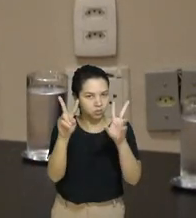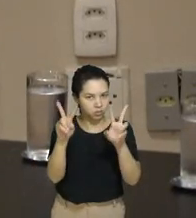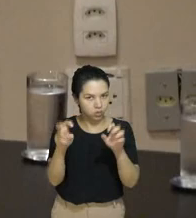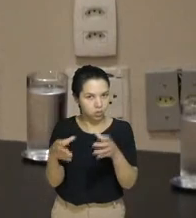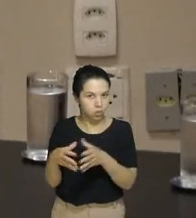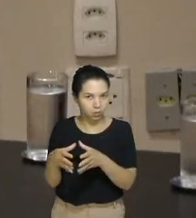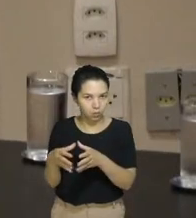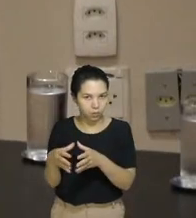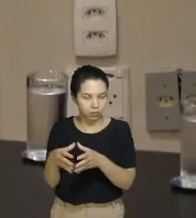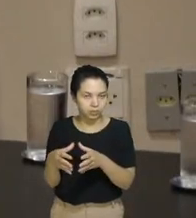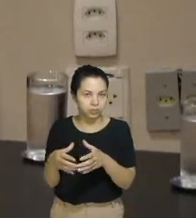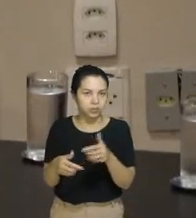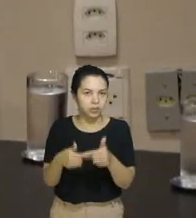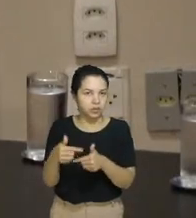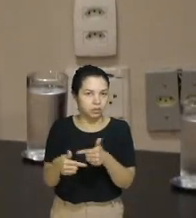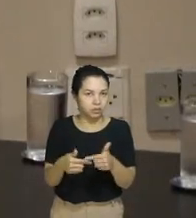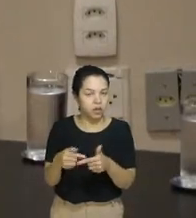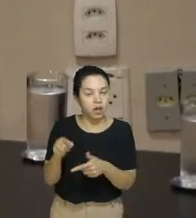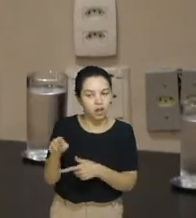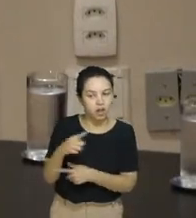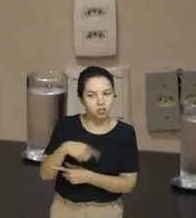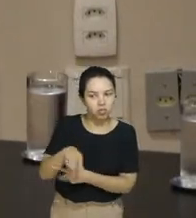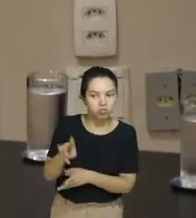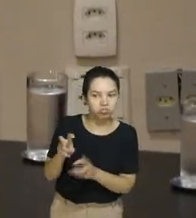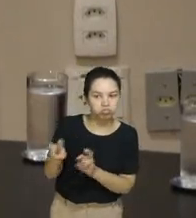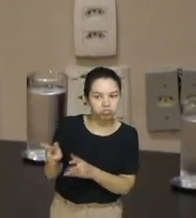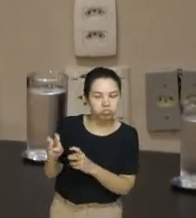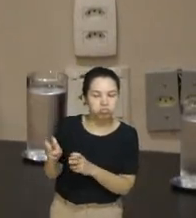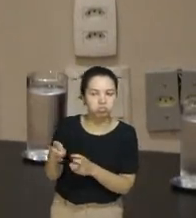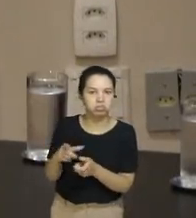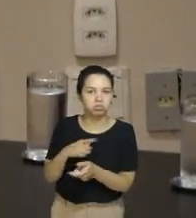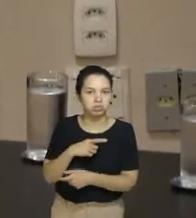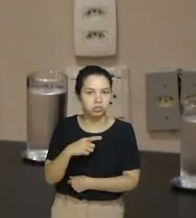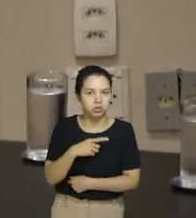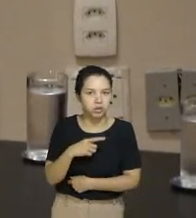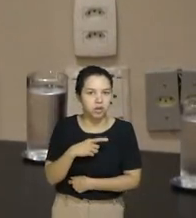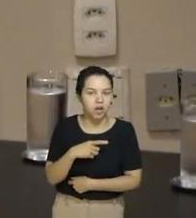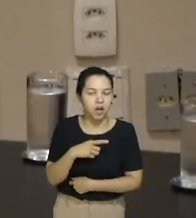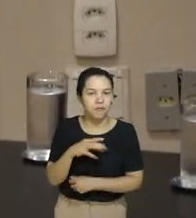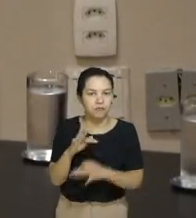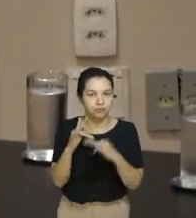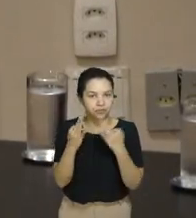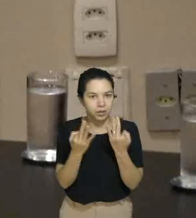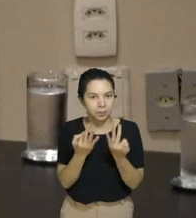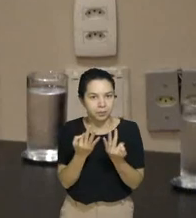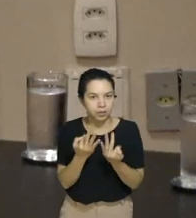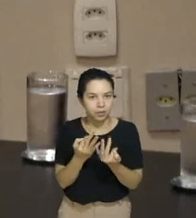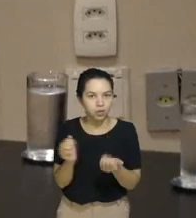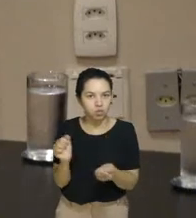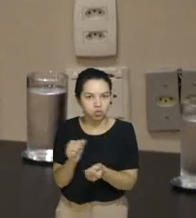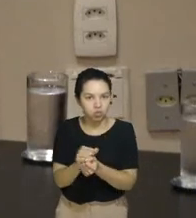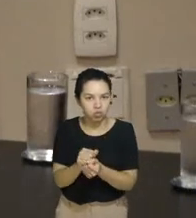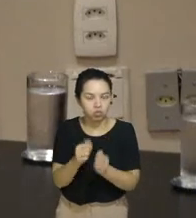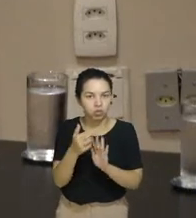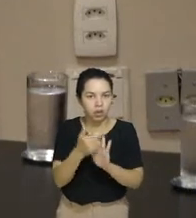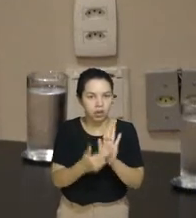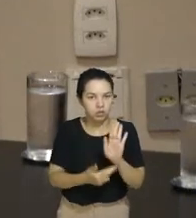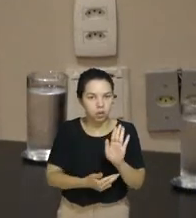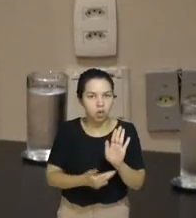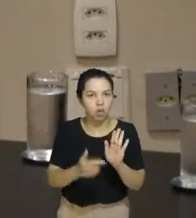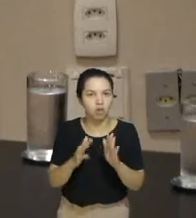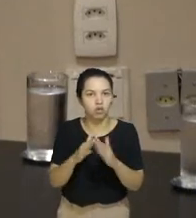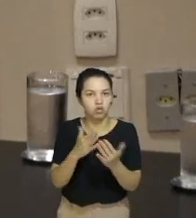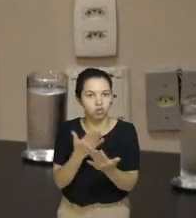E lá, observando, percebendo, geralmente a família já deve trazer junto o relatório escolar,